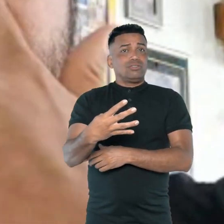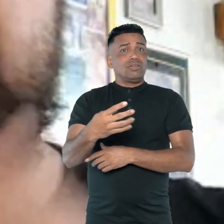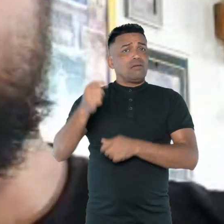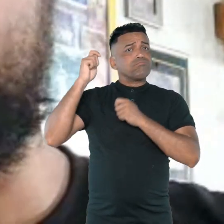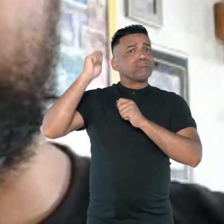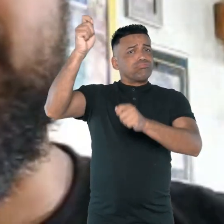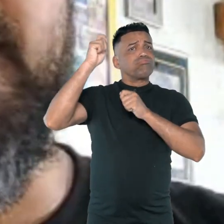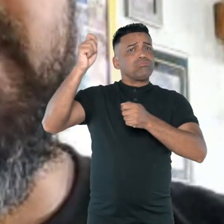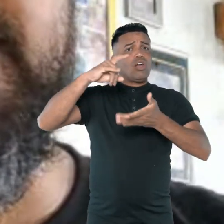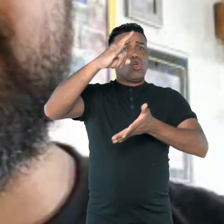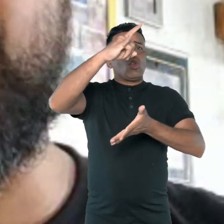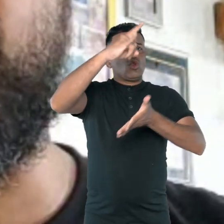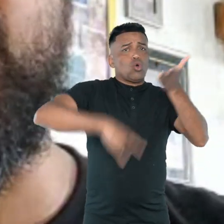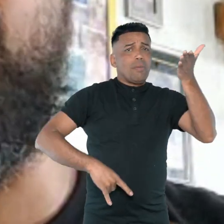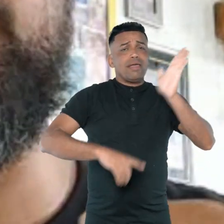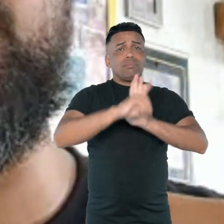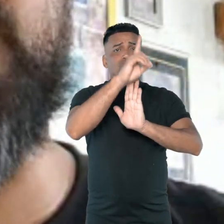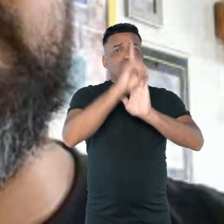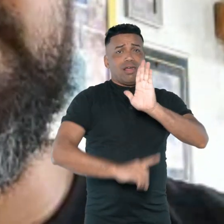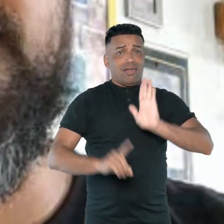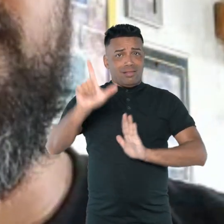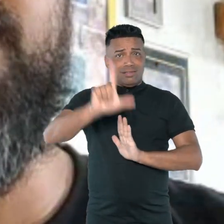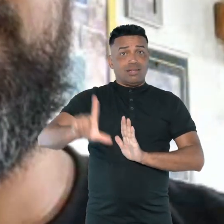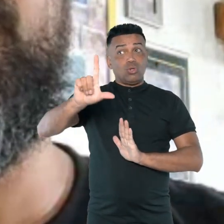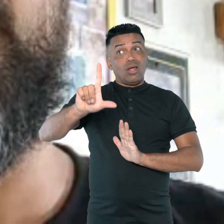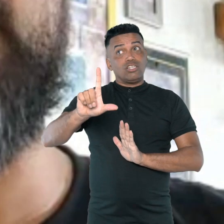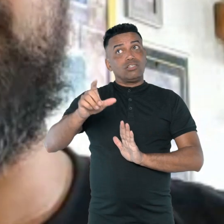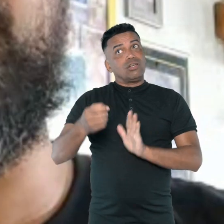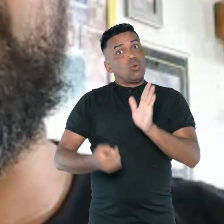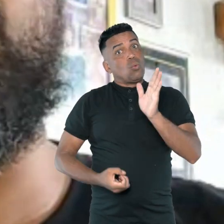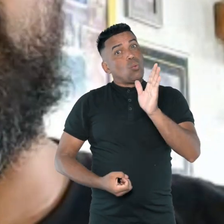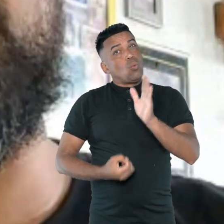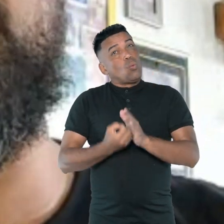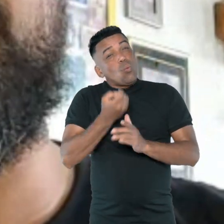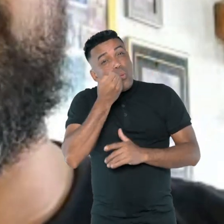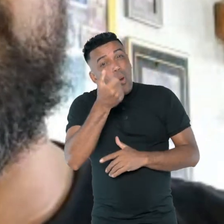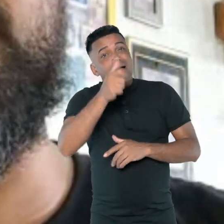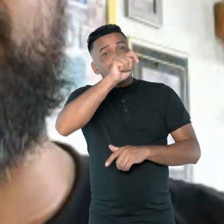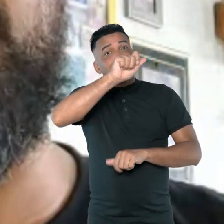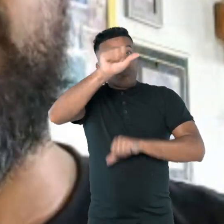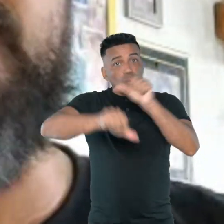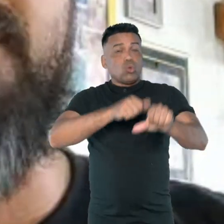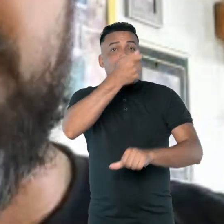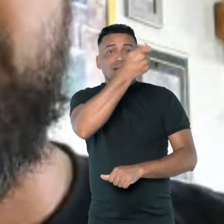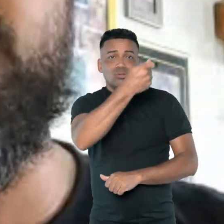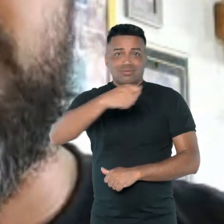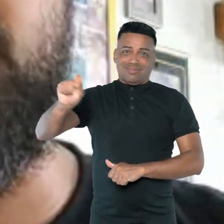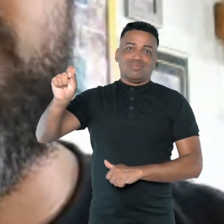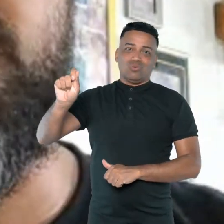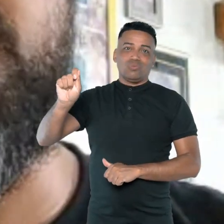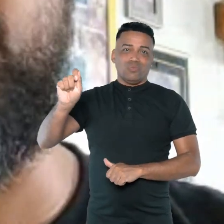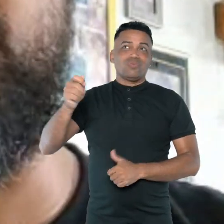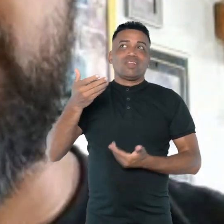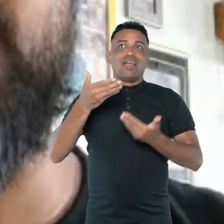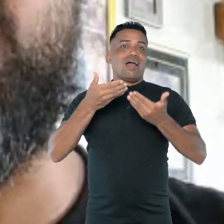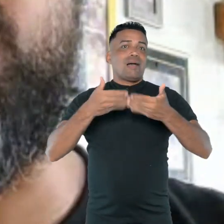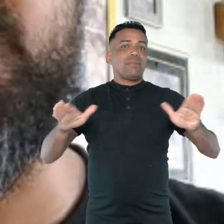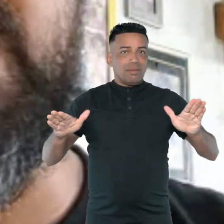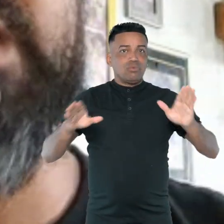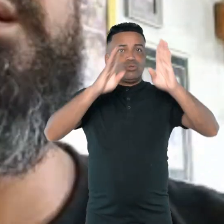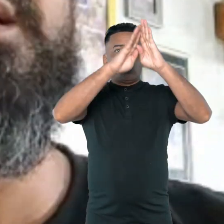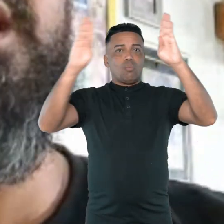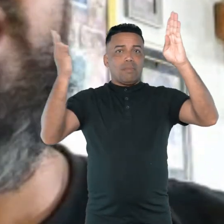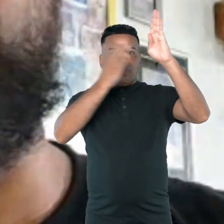a gente iria se tornar uma associação, né, sem fins lucrativos, que abrimos uma